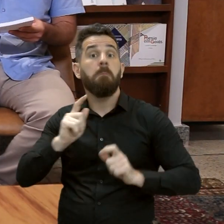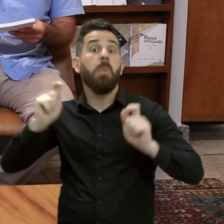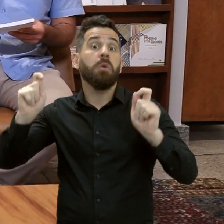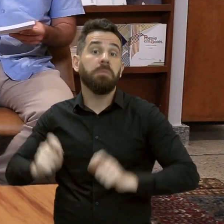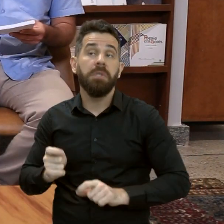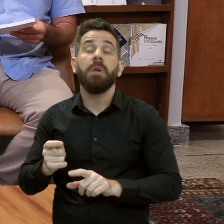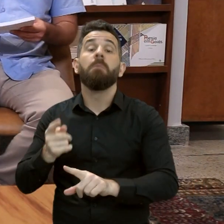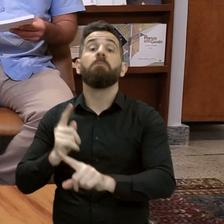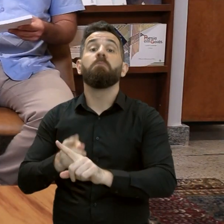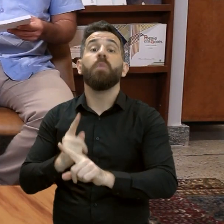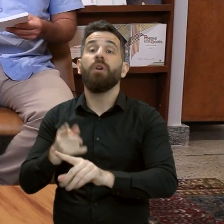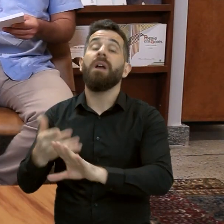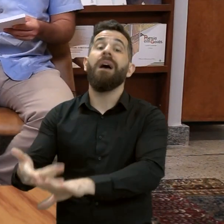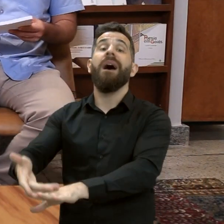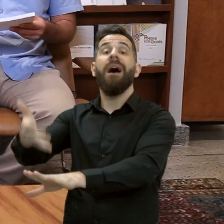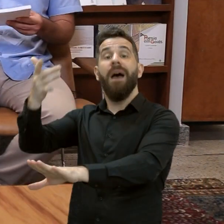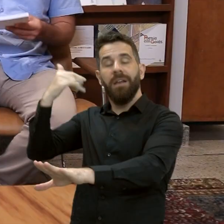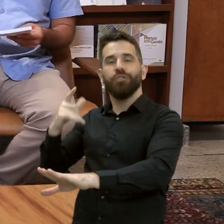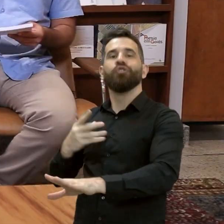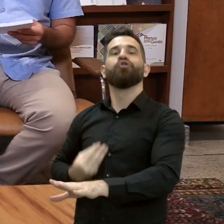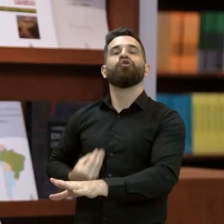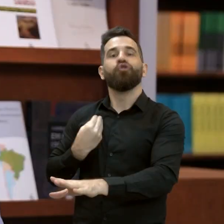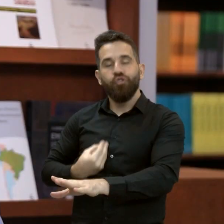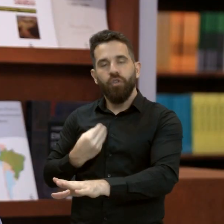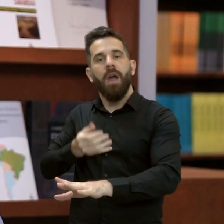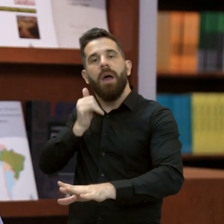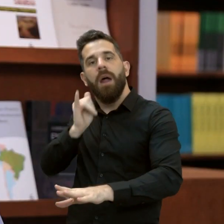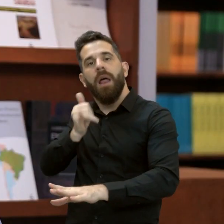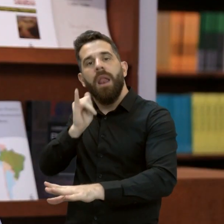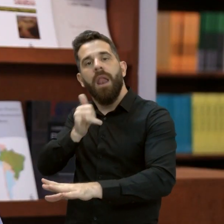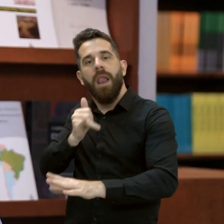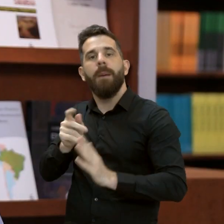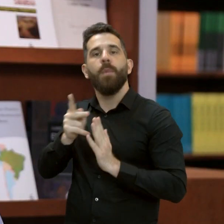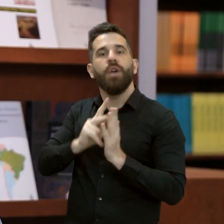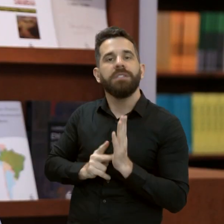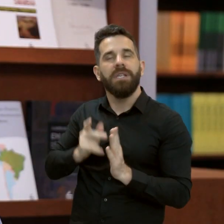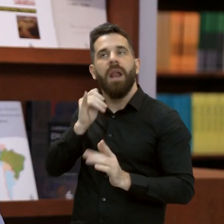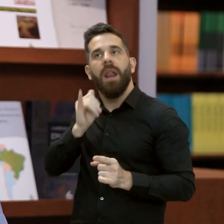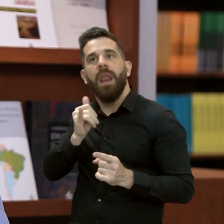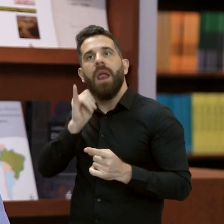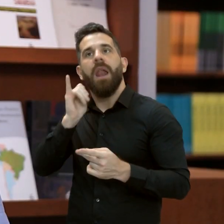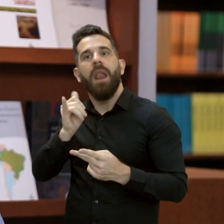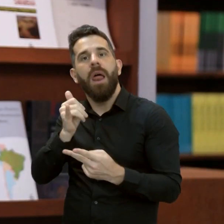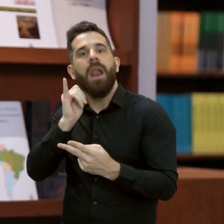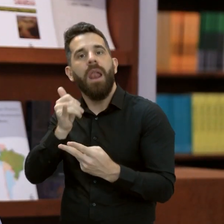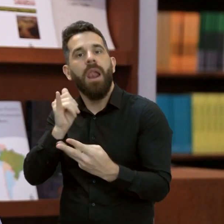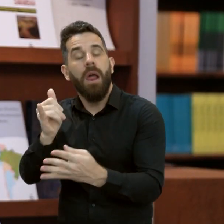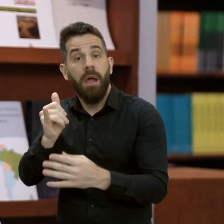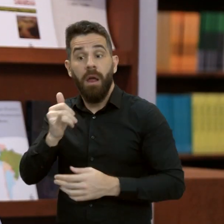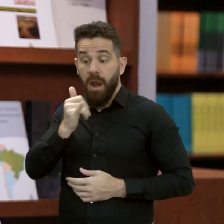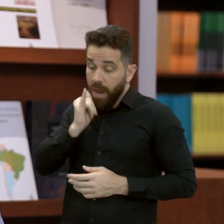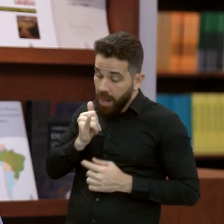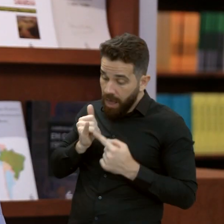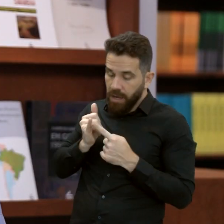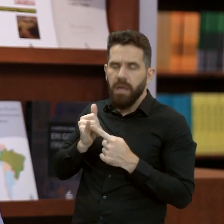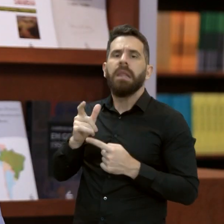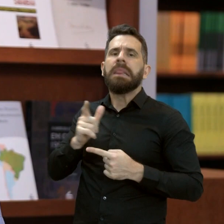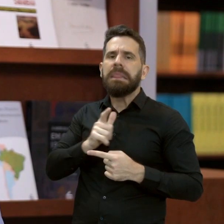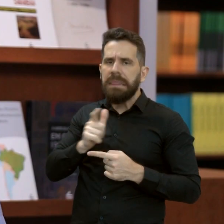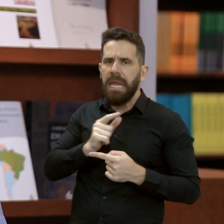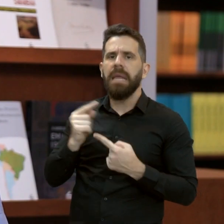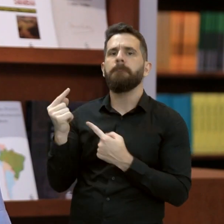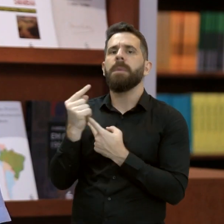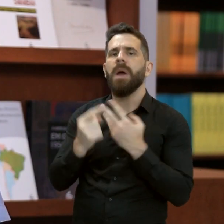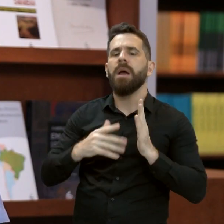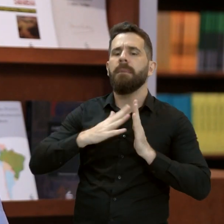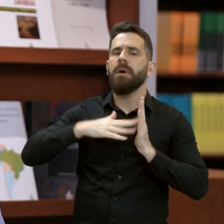desse passado oral na constituição do poema. Então essa vocalidade, essa oralidade, esse elemento sonoro que está lá, ele de alguma